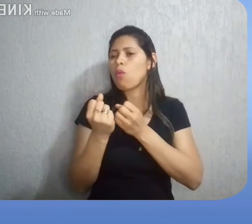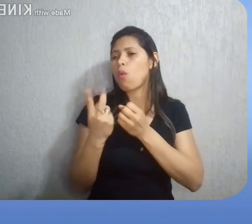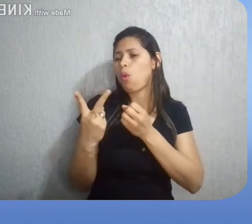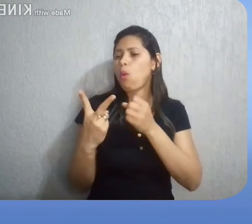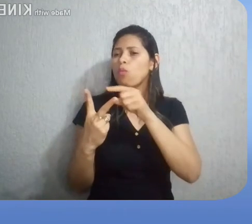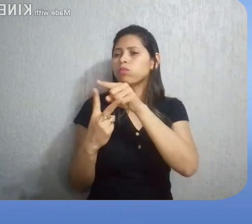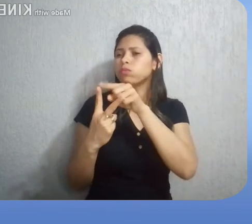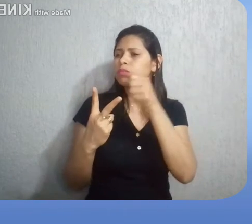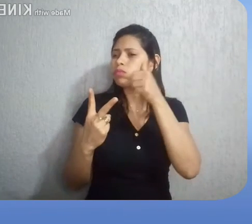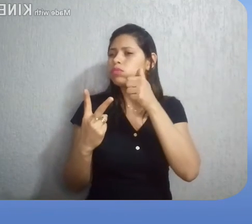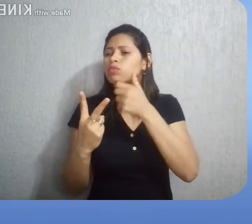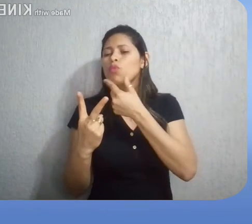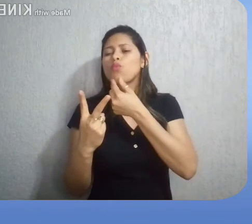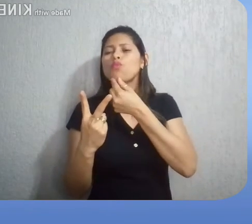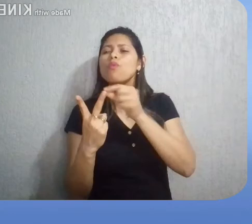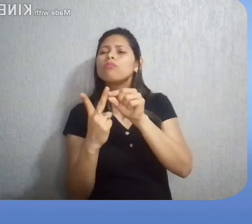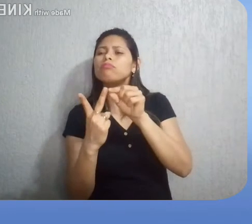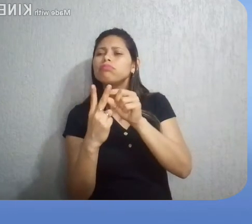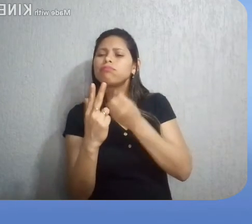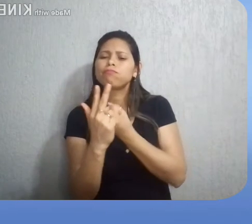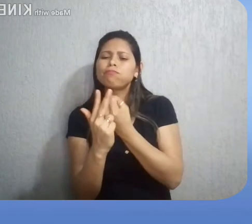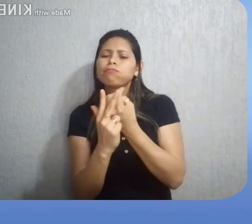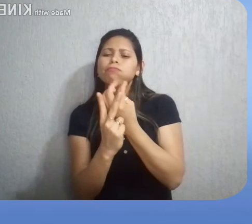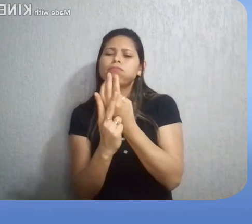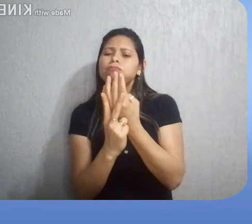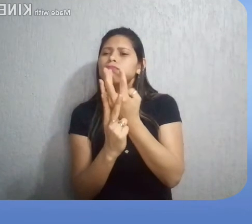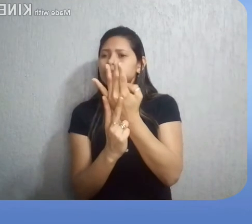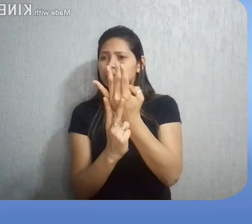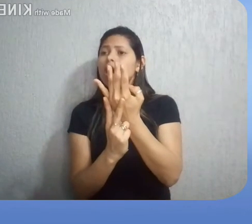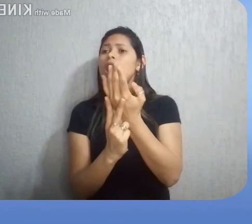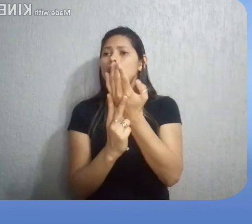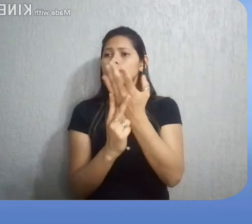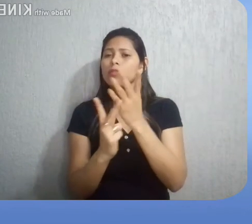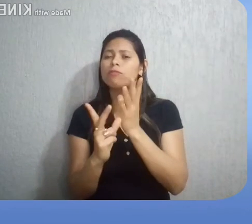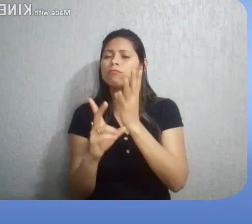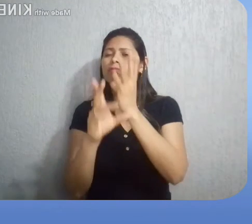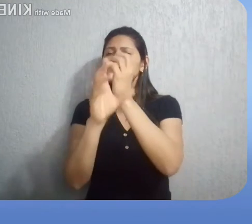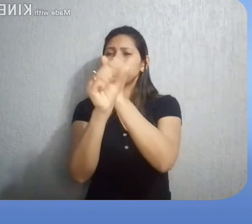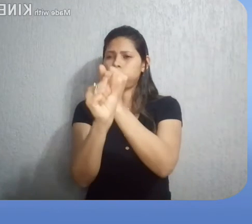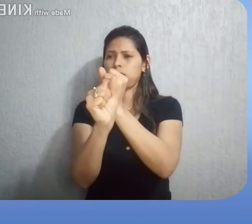vivos, fazem os sistemas de classificação, né, percebessem que há